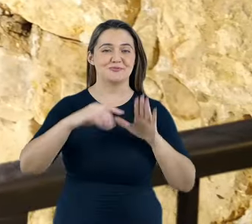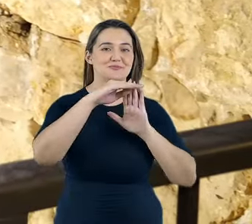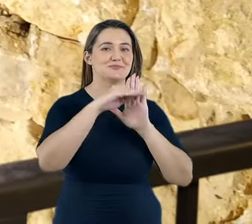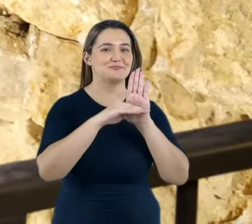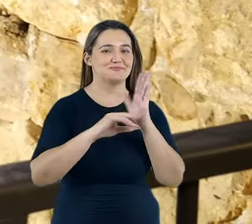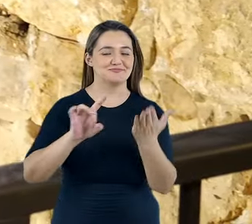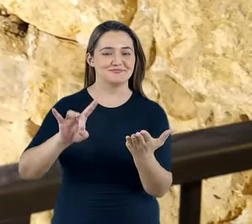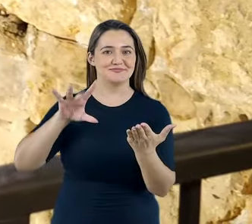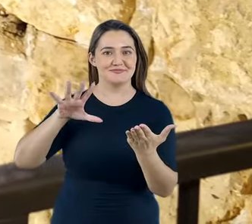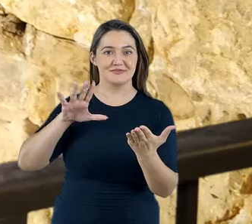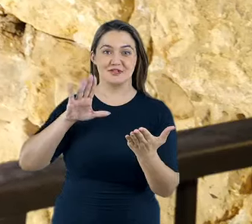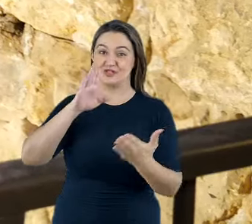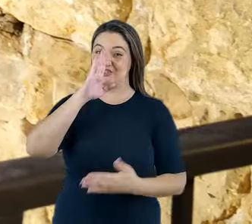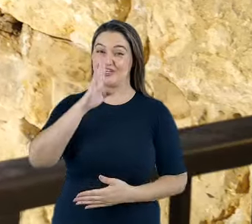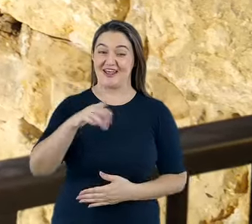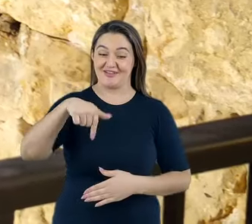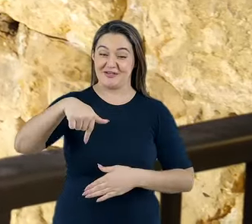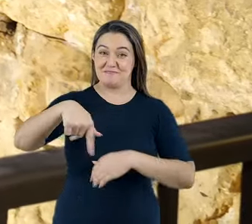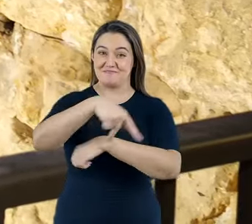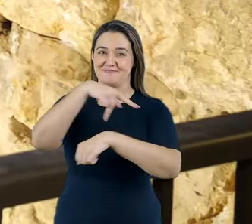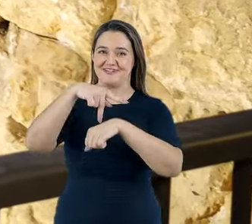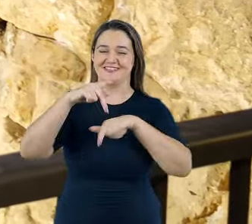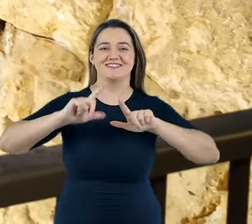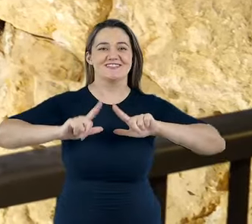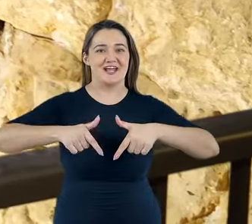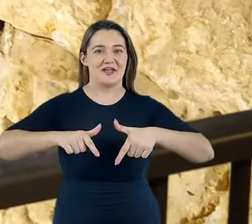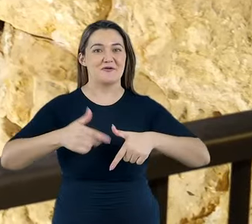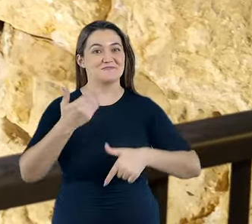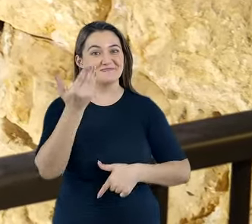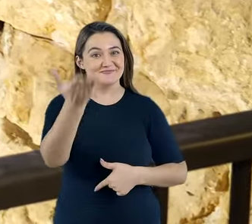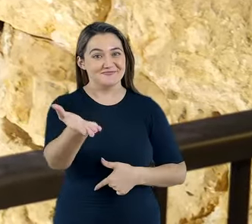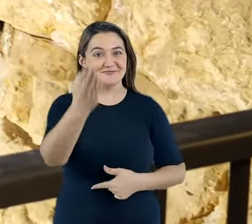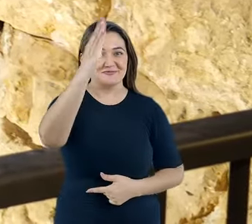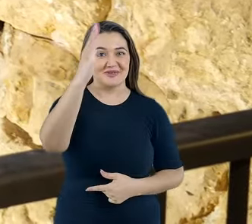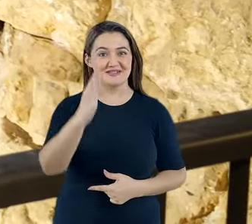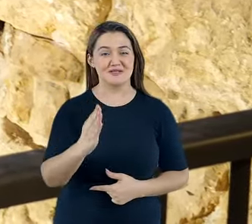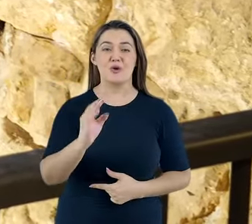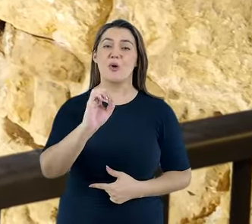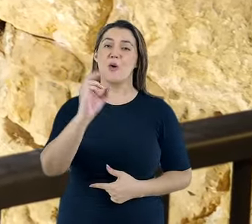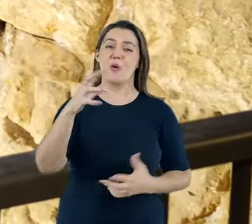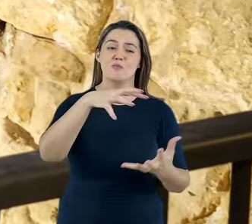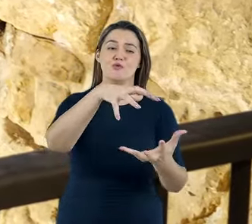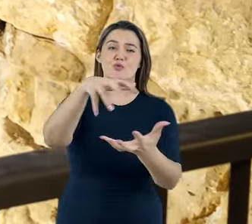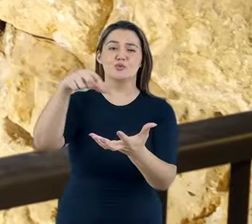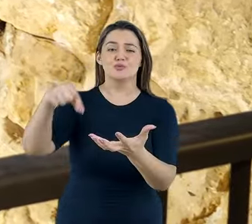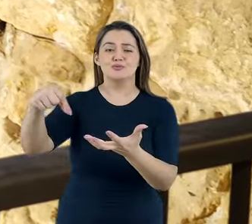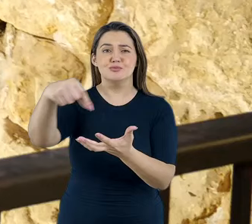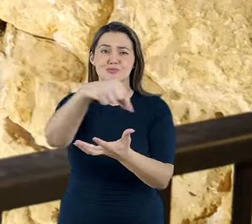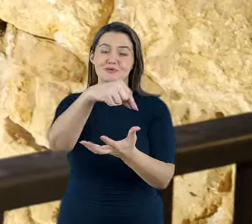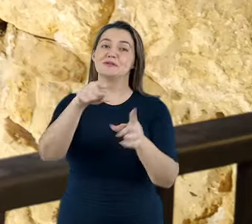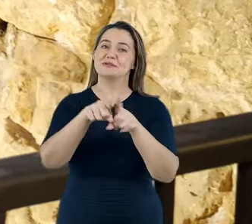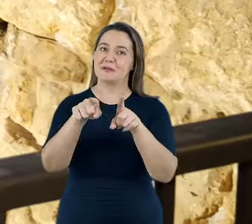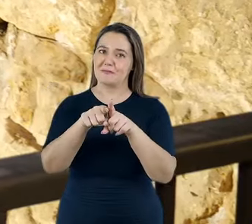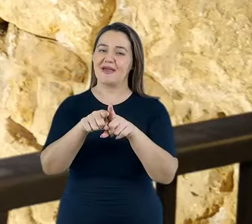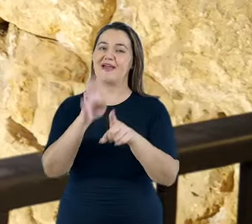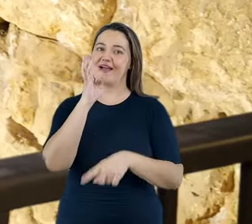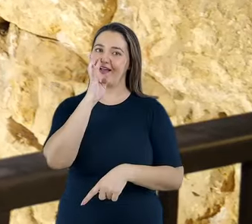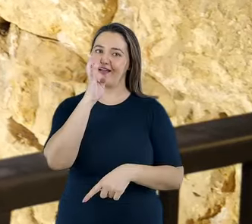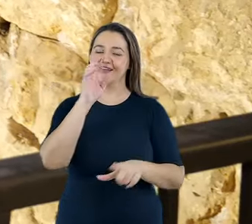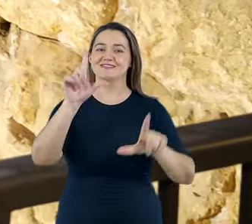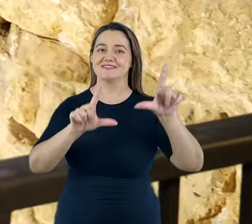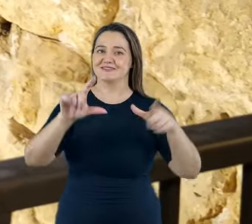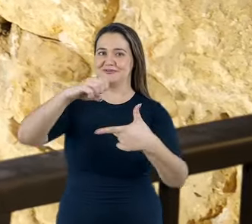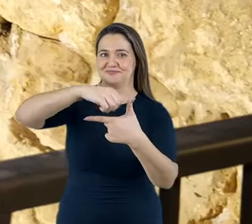De volta com o programa Evidências, diretamente de Israel, para você no Brasil ou em outras partes do mundo que também acompanham